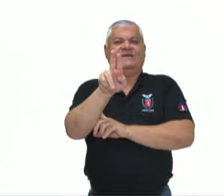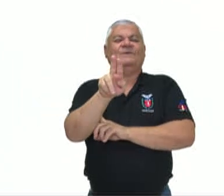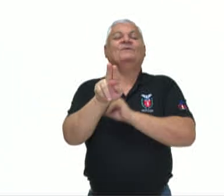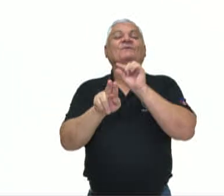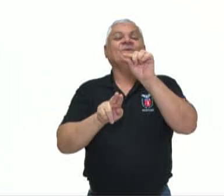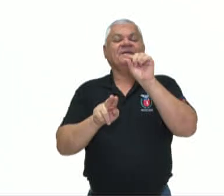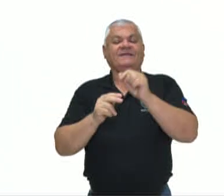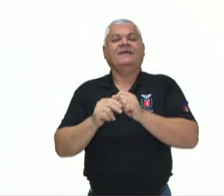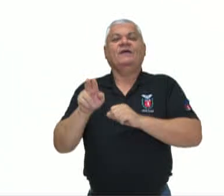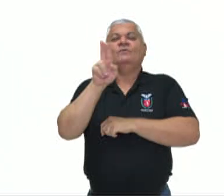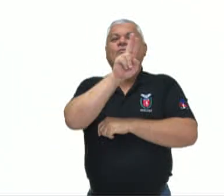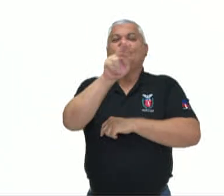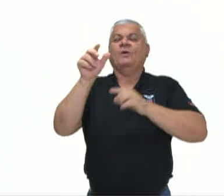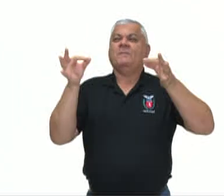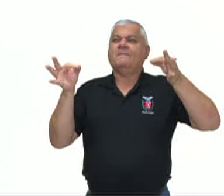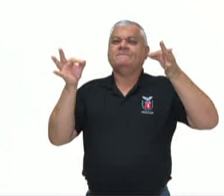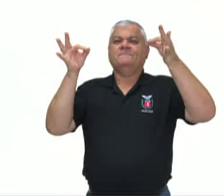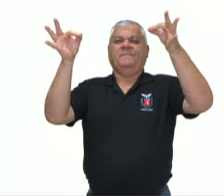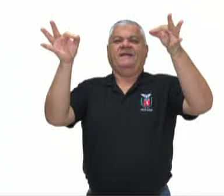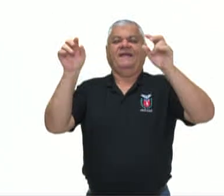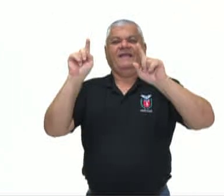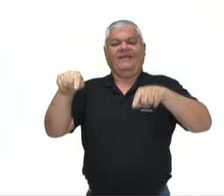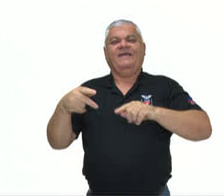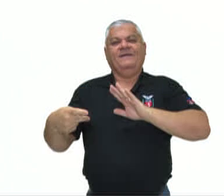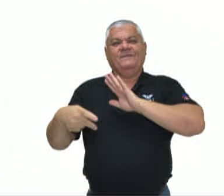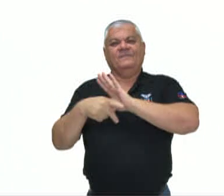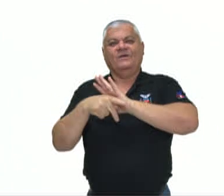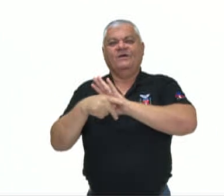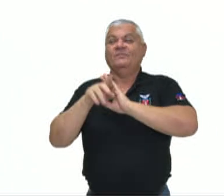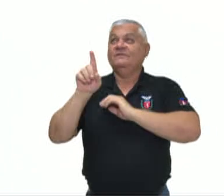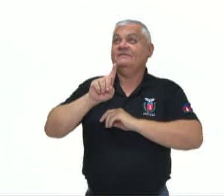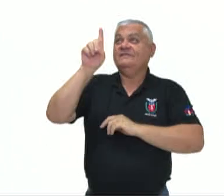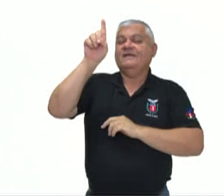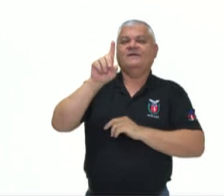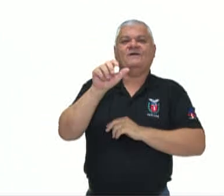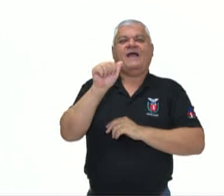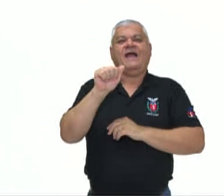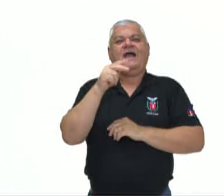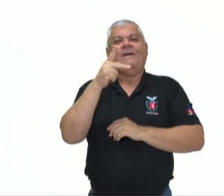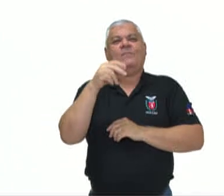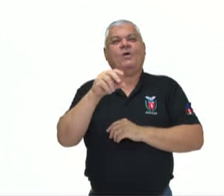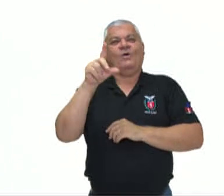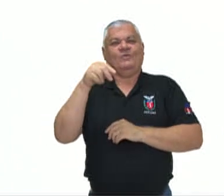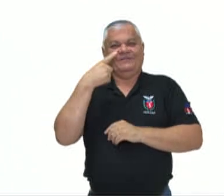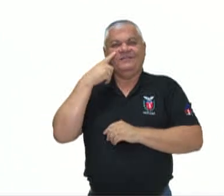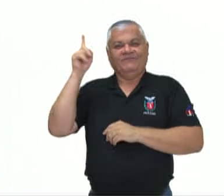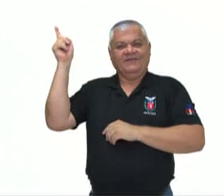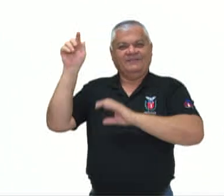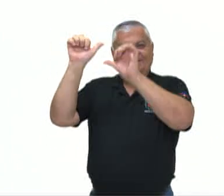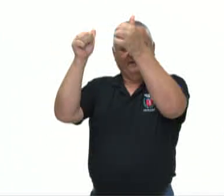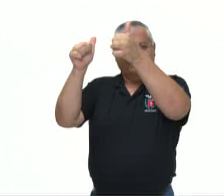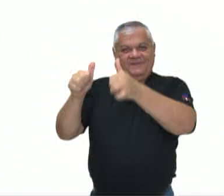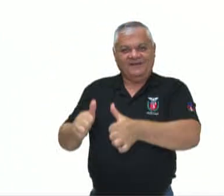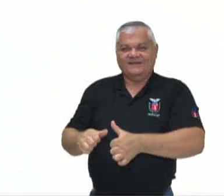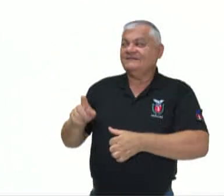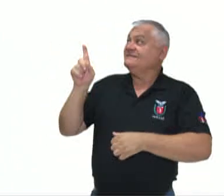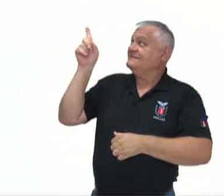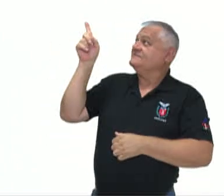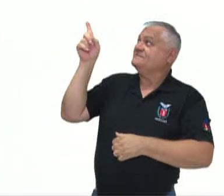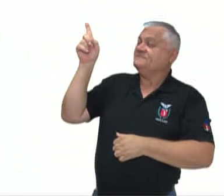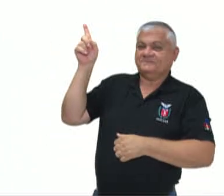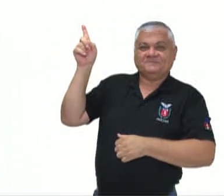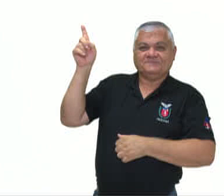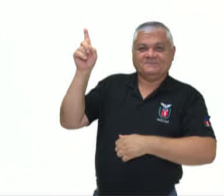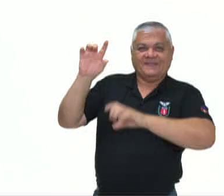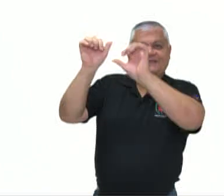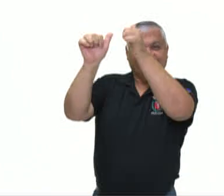estar situada no edifício dedicado ao deus Apolo Lício. Esse deus que vocês estão vendo a imagem ali